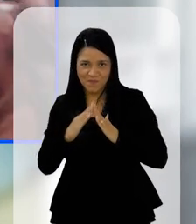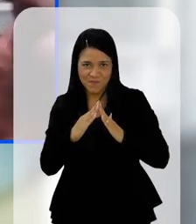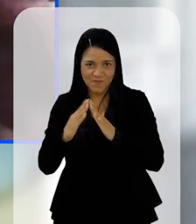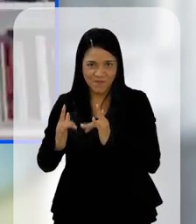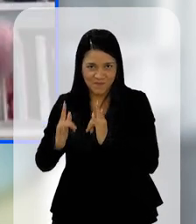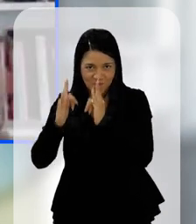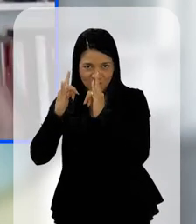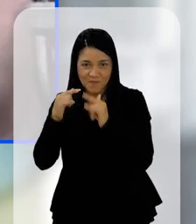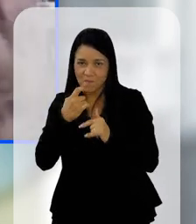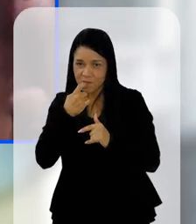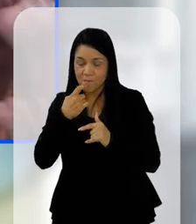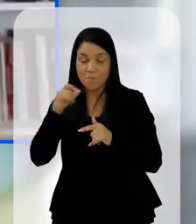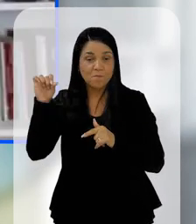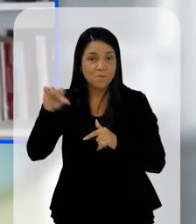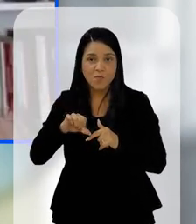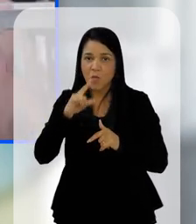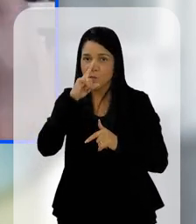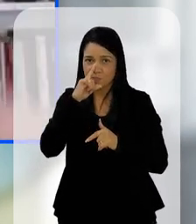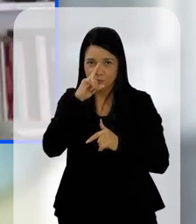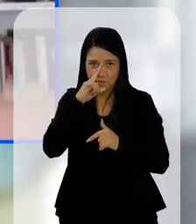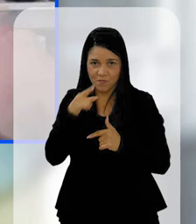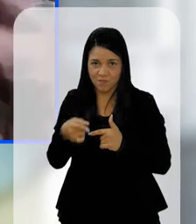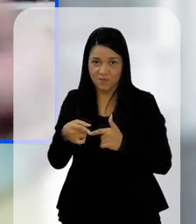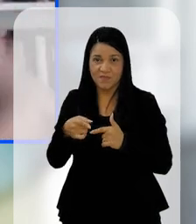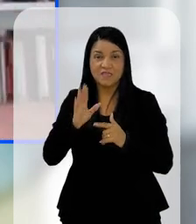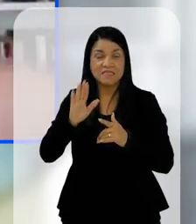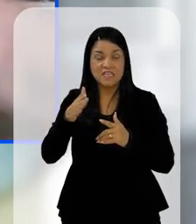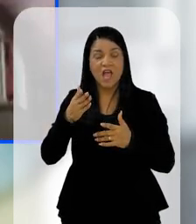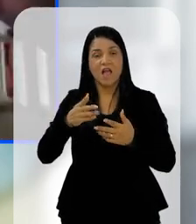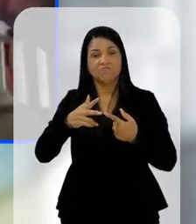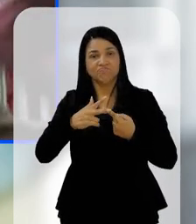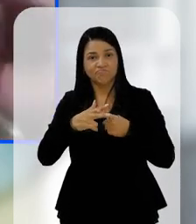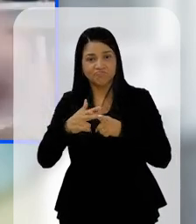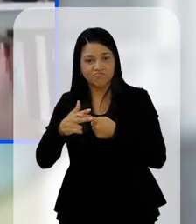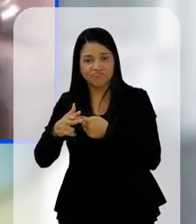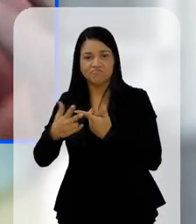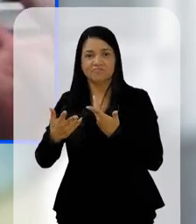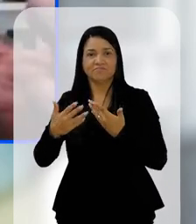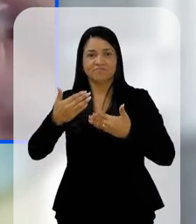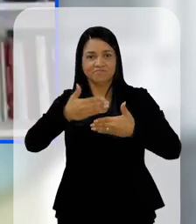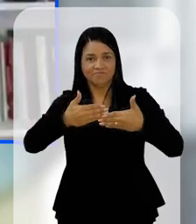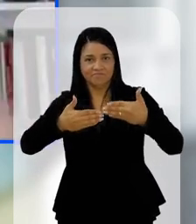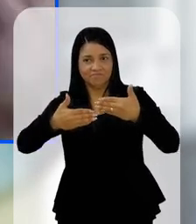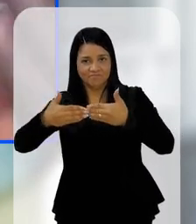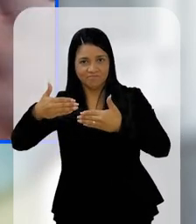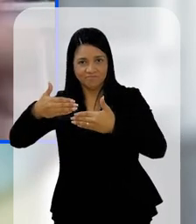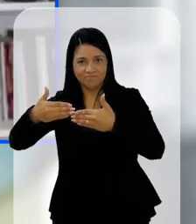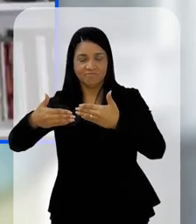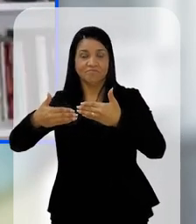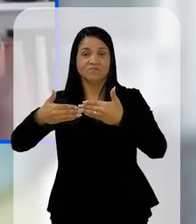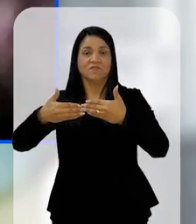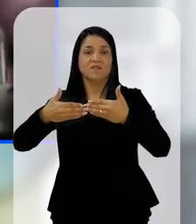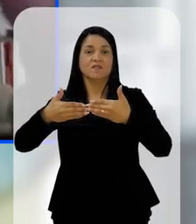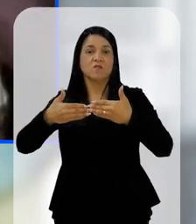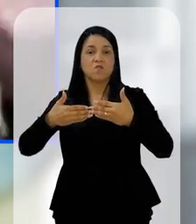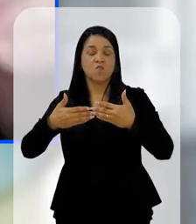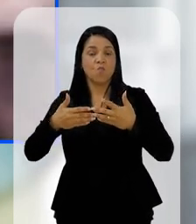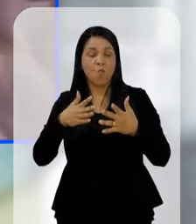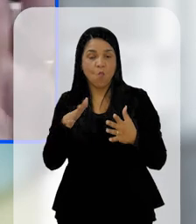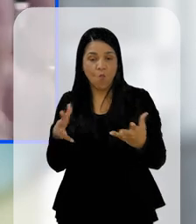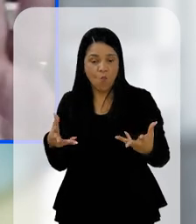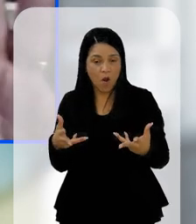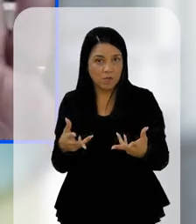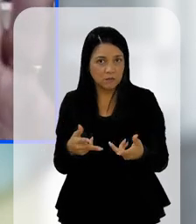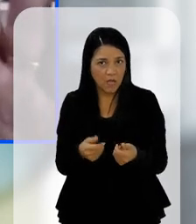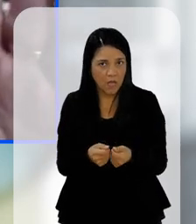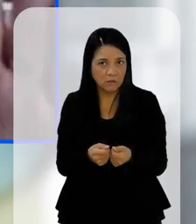estas estruturas que nós já temos, se elas estivessem operando com muita qualidade, talvez elas tivessem diminuído o